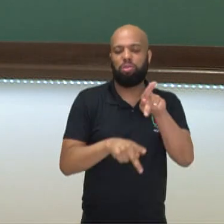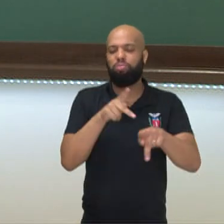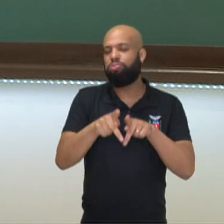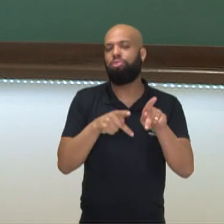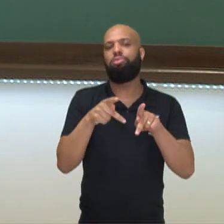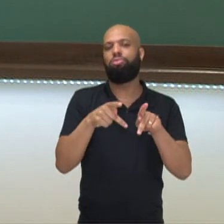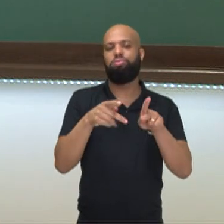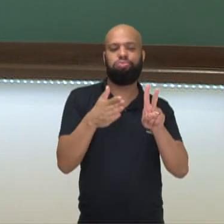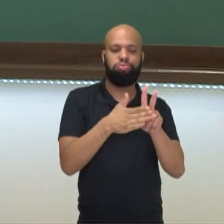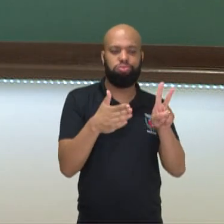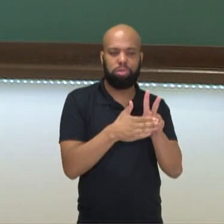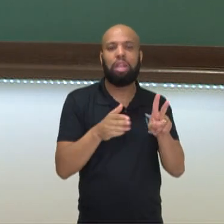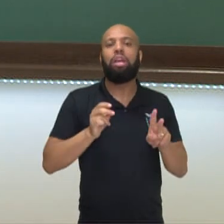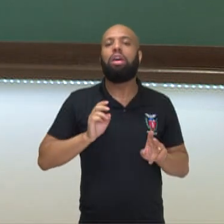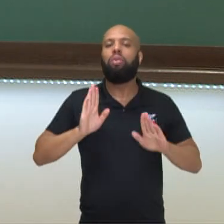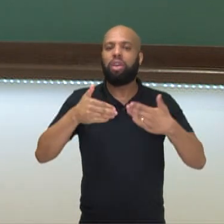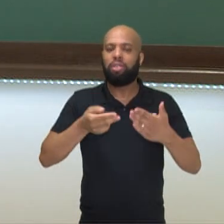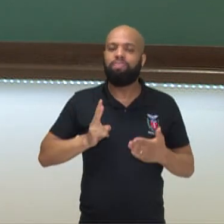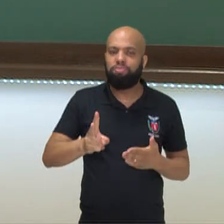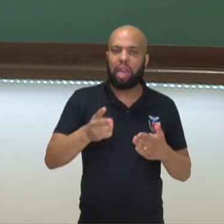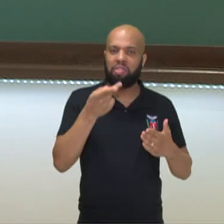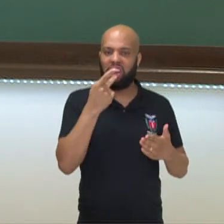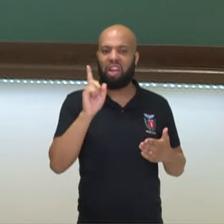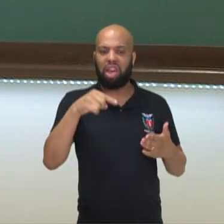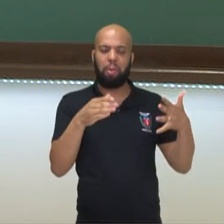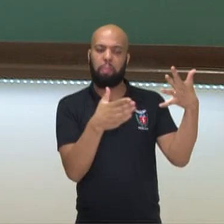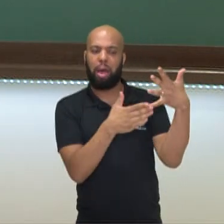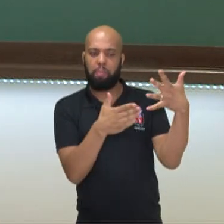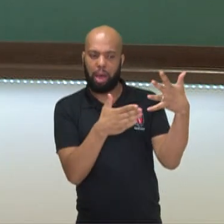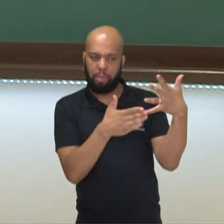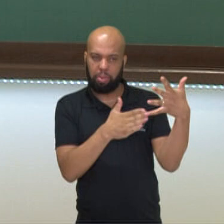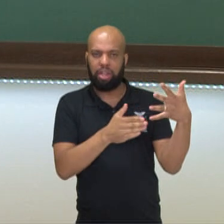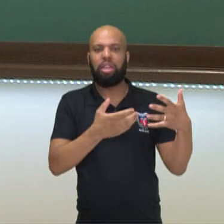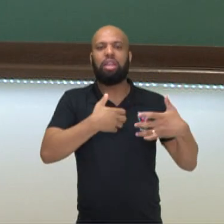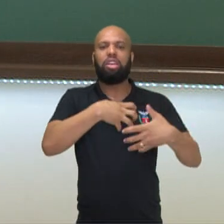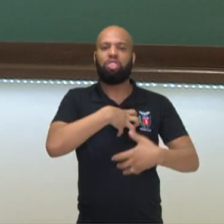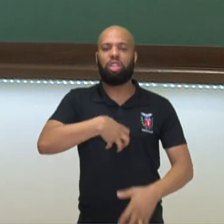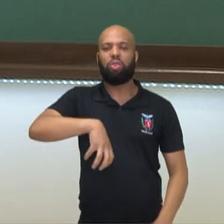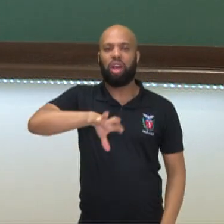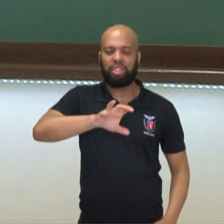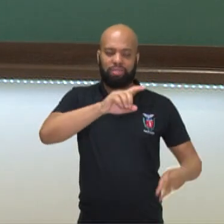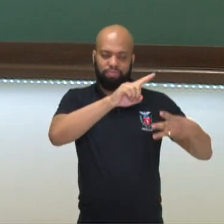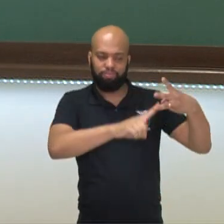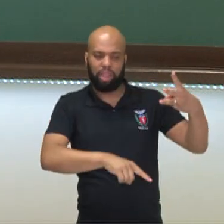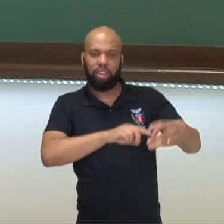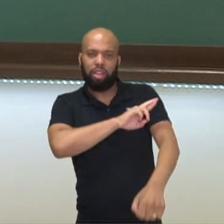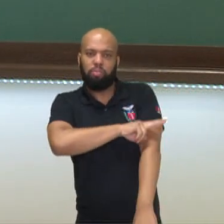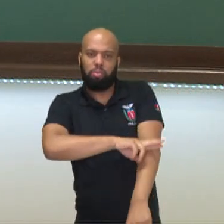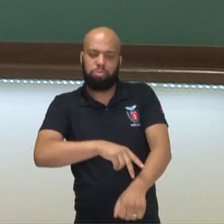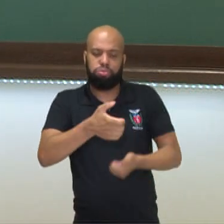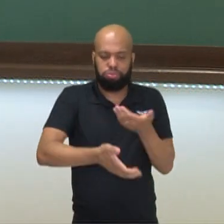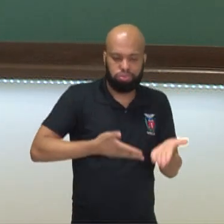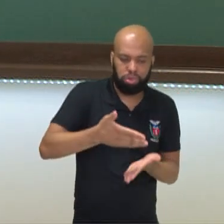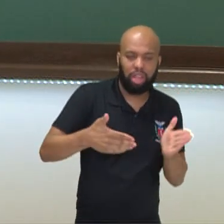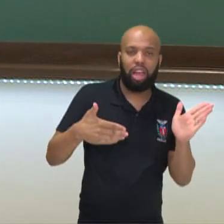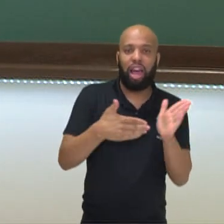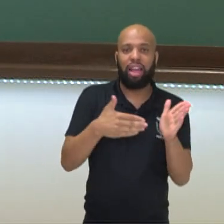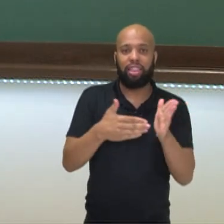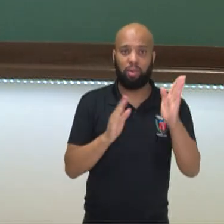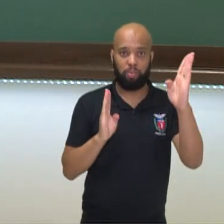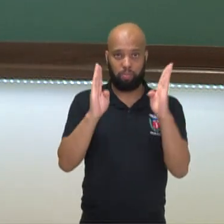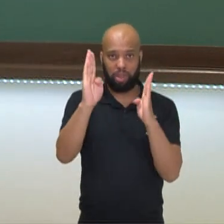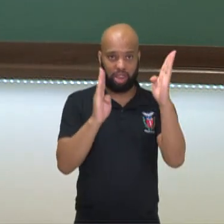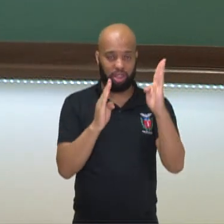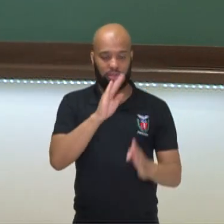essa categoria de inferiores, então. Então, assim o tratamento às três raças no Brasil, principalmente até o período